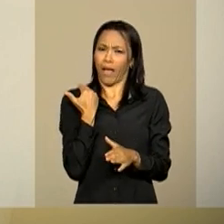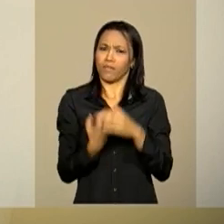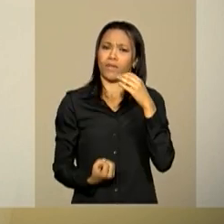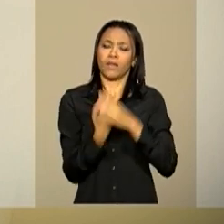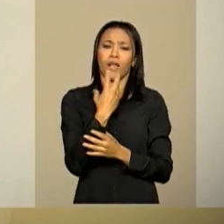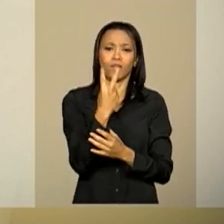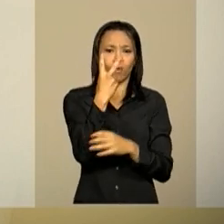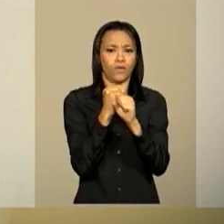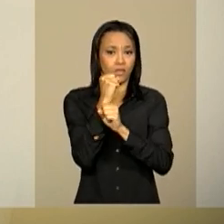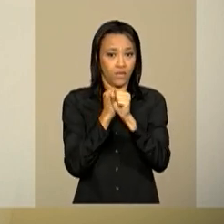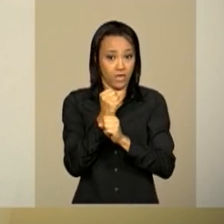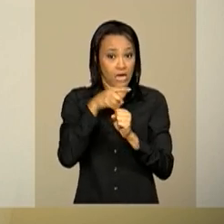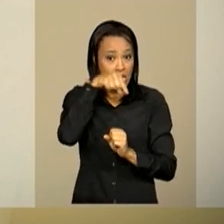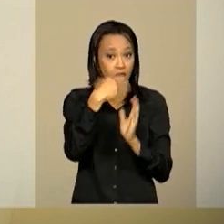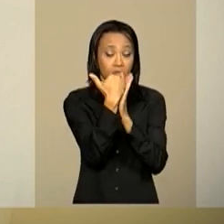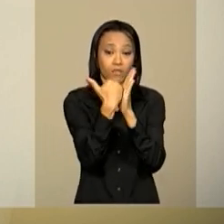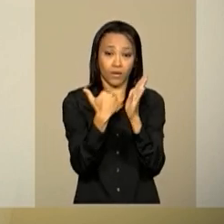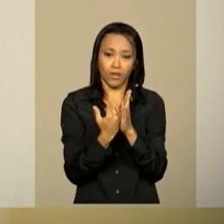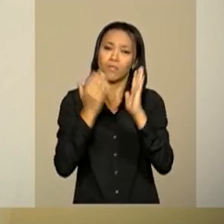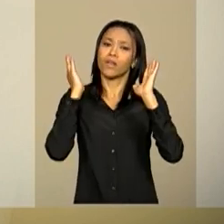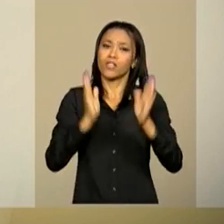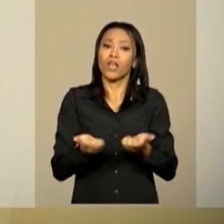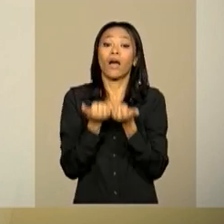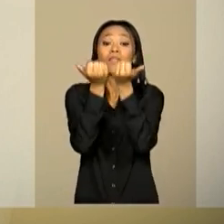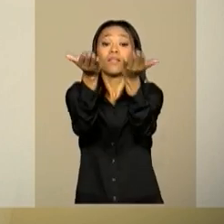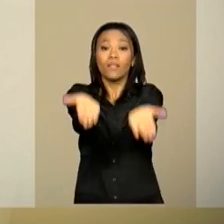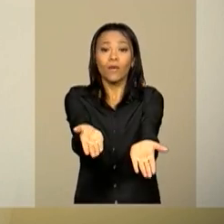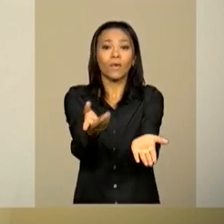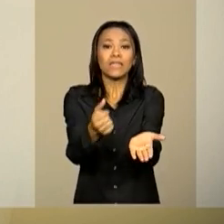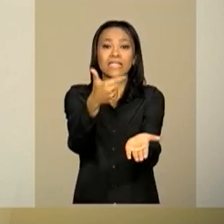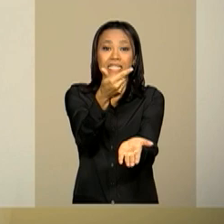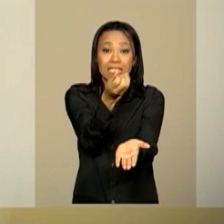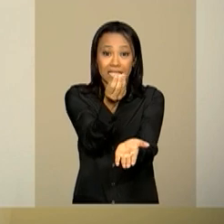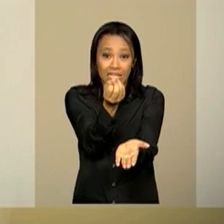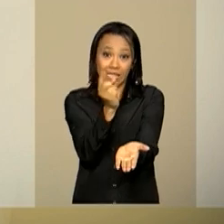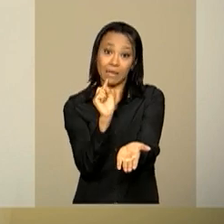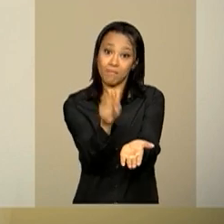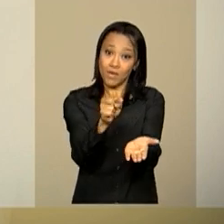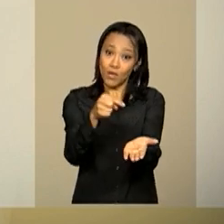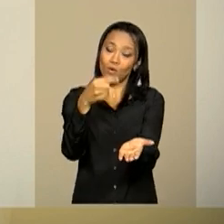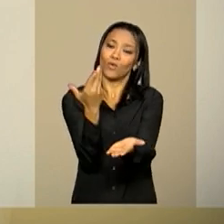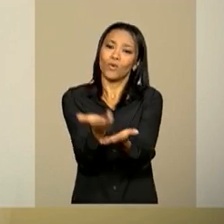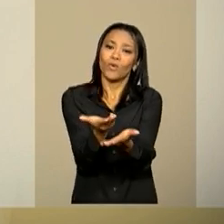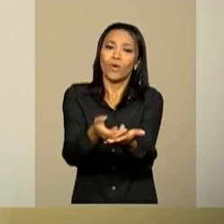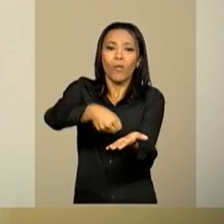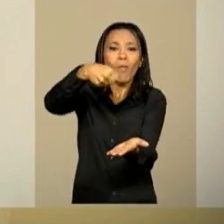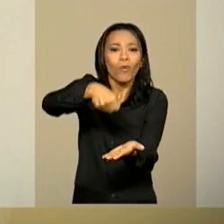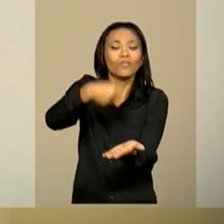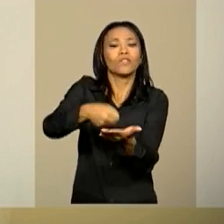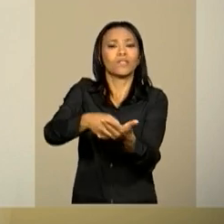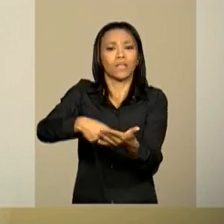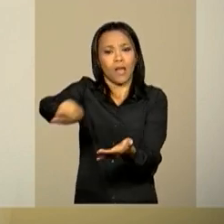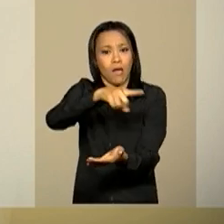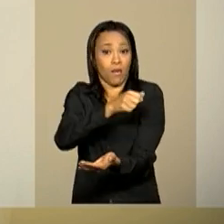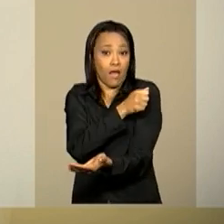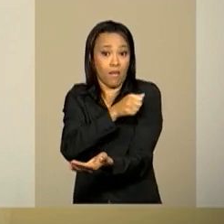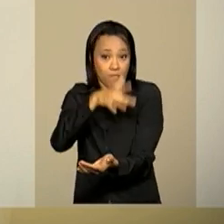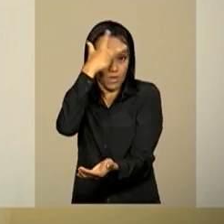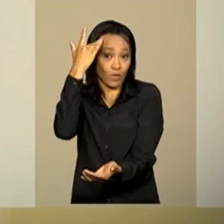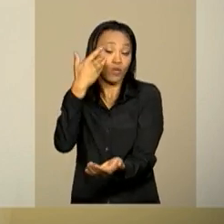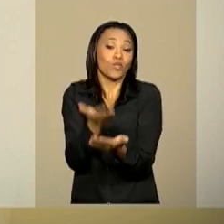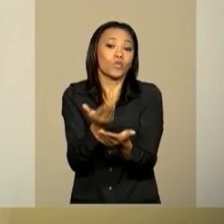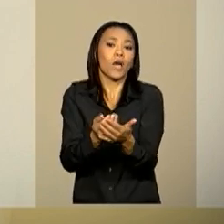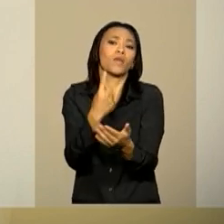2 anos o Ciência sem Fronteiras já concedeu 60.000 bolsas para estudantes brasileiros cursarem um ano da sua